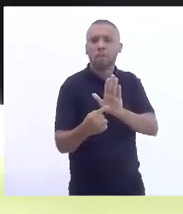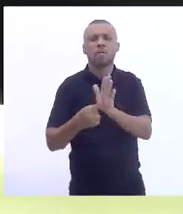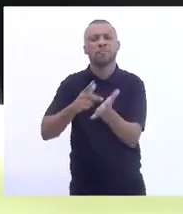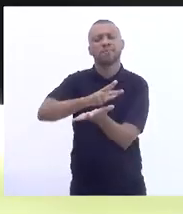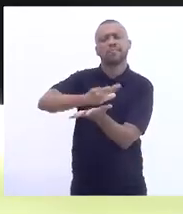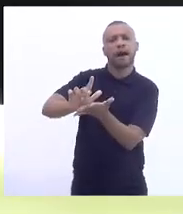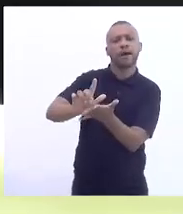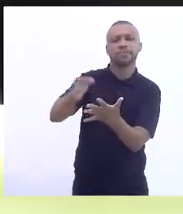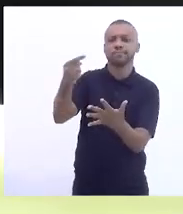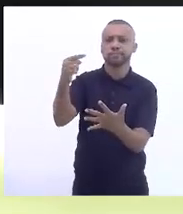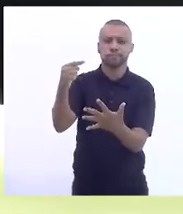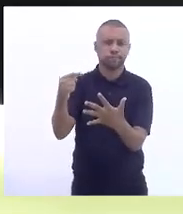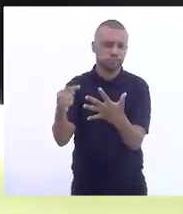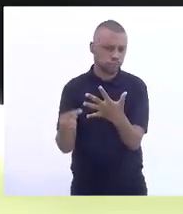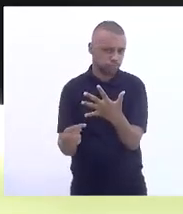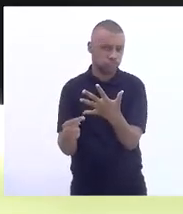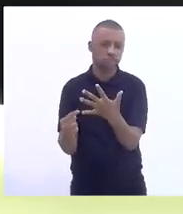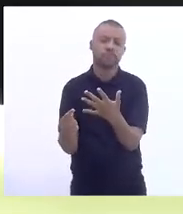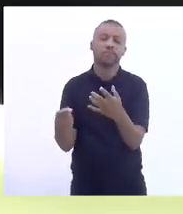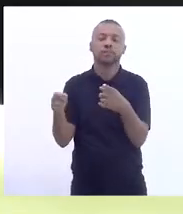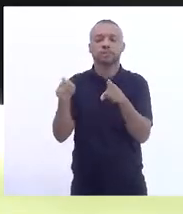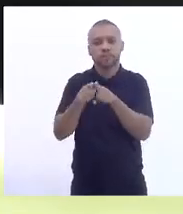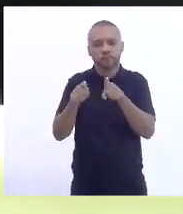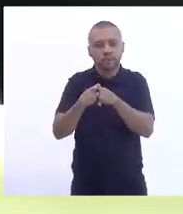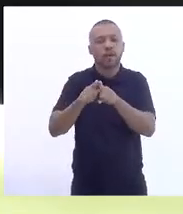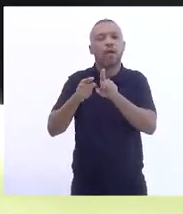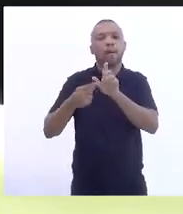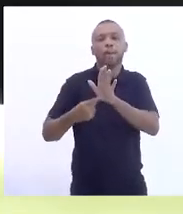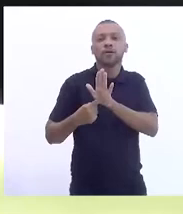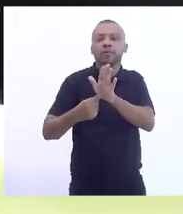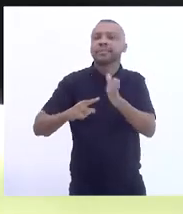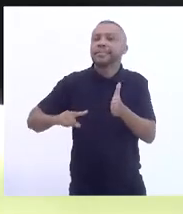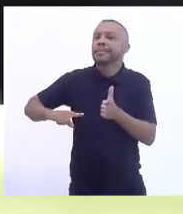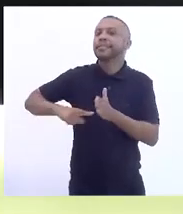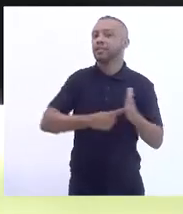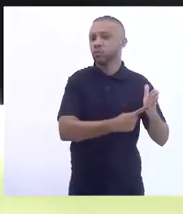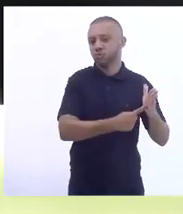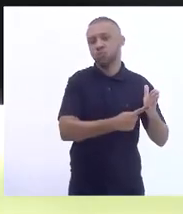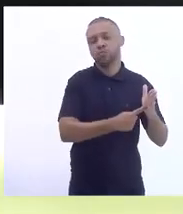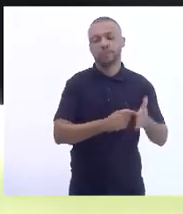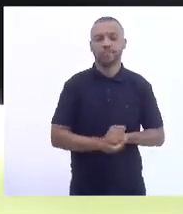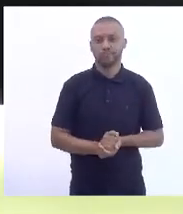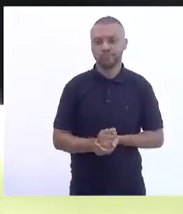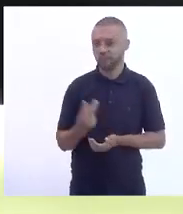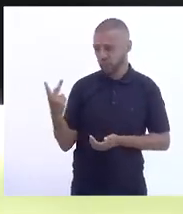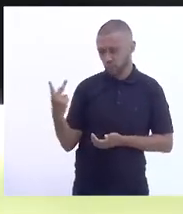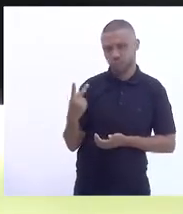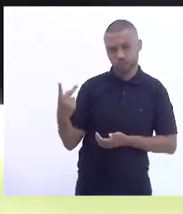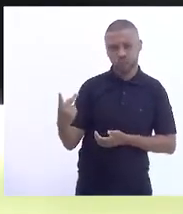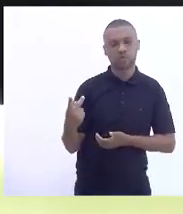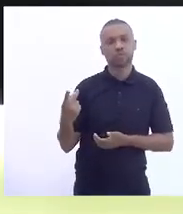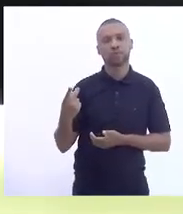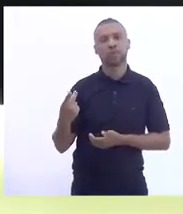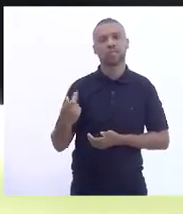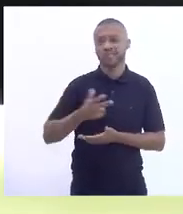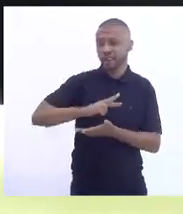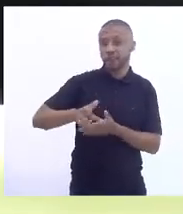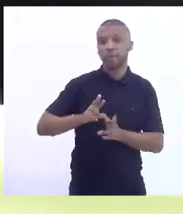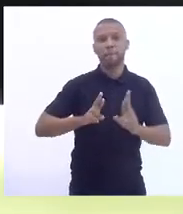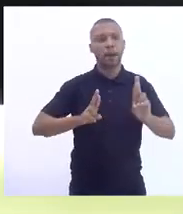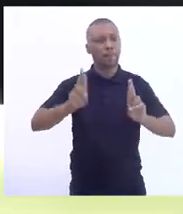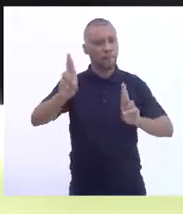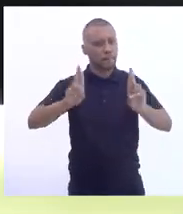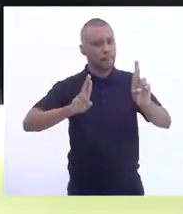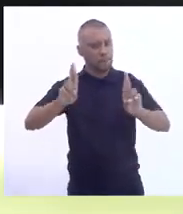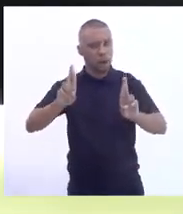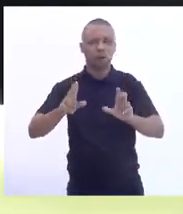de questões e suscitando uma série de denúncias mas estivemos você também diversas autoridades que